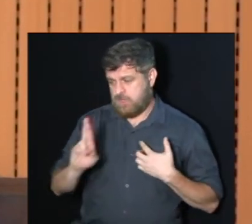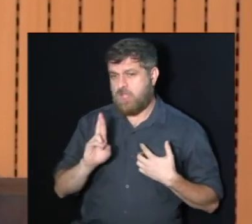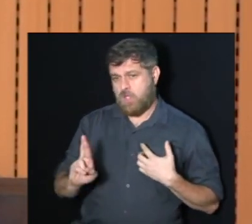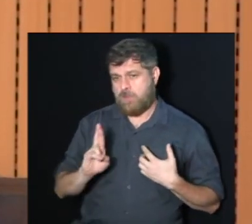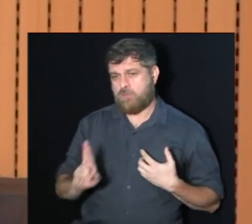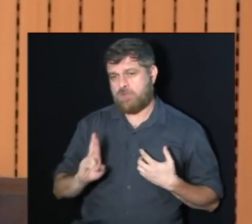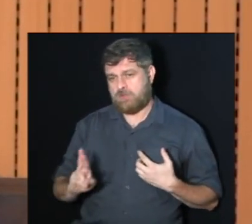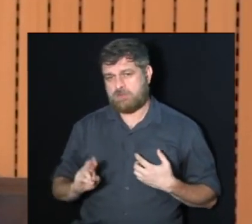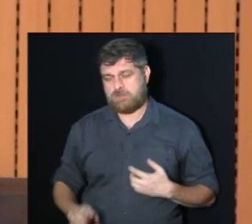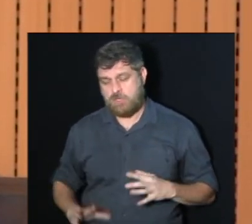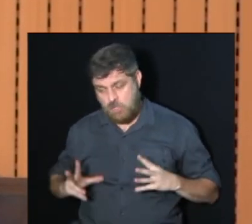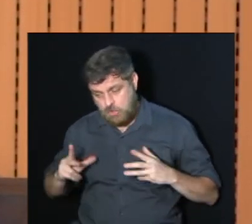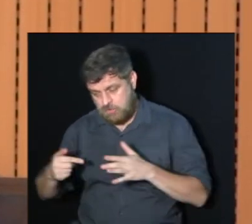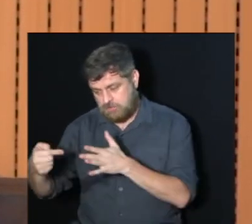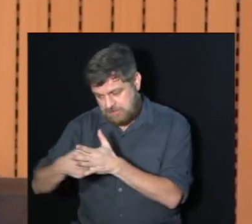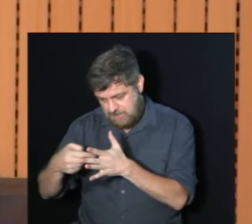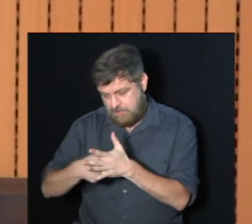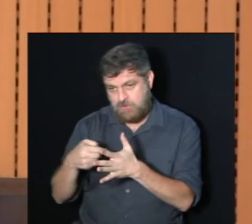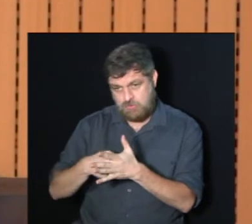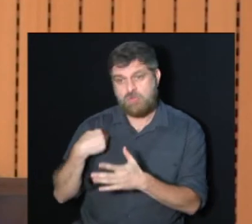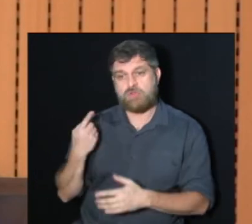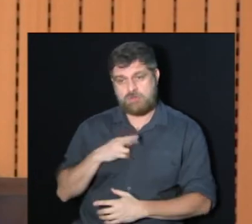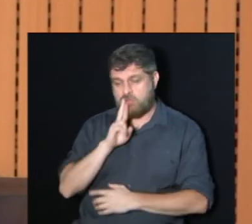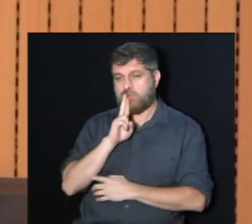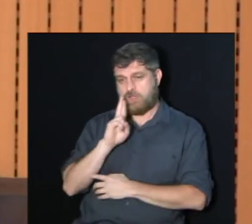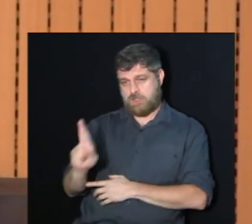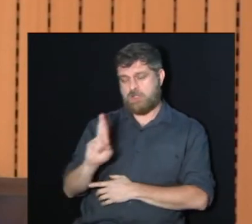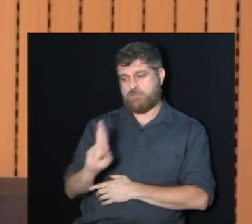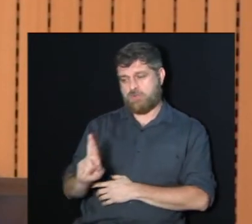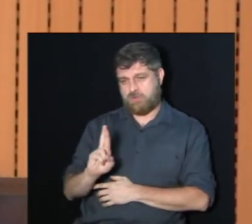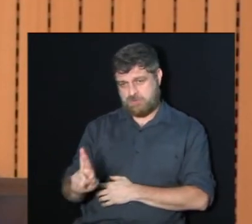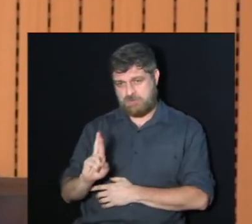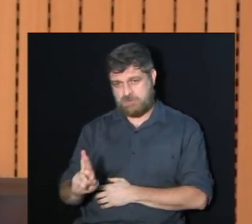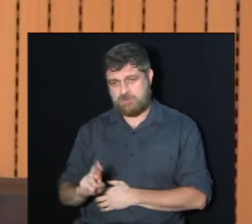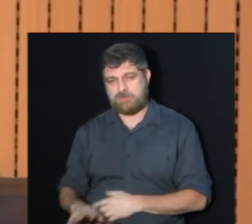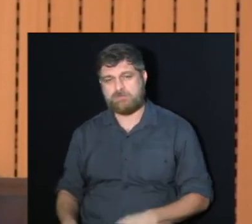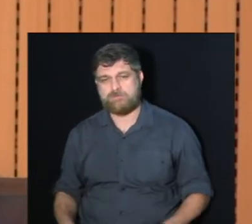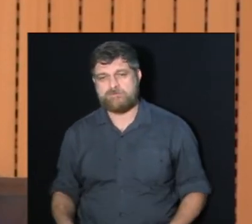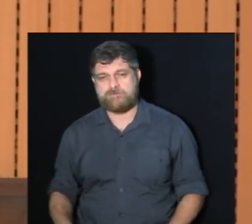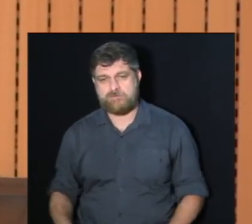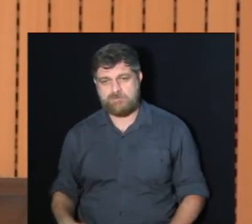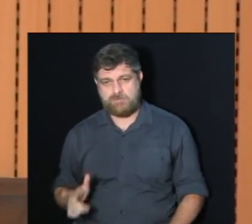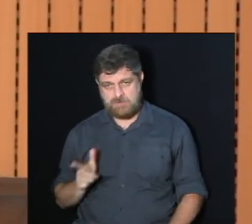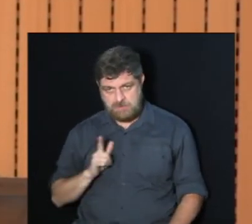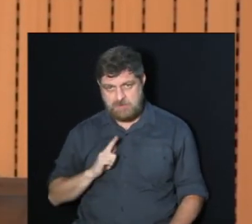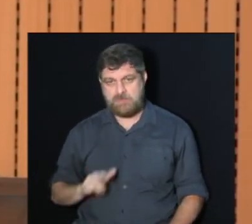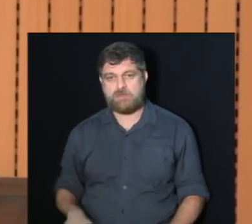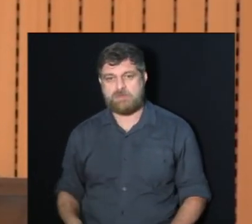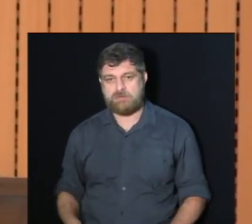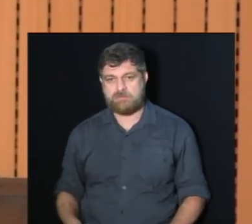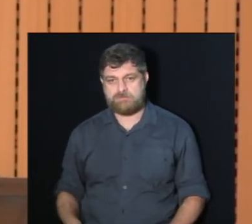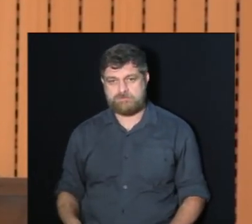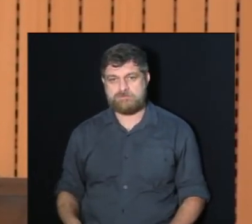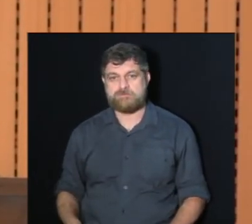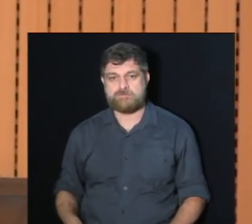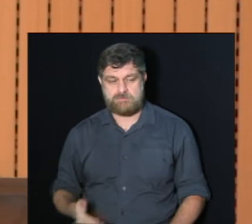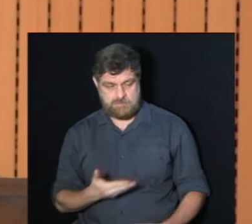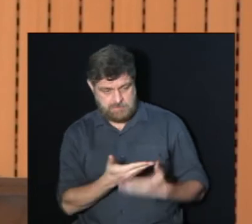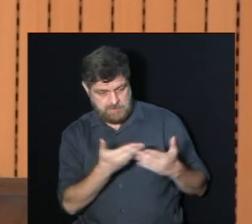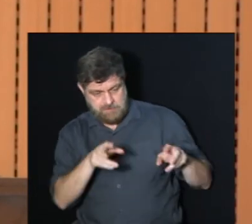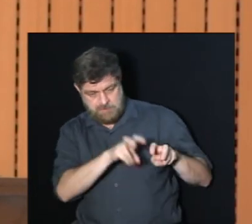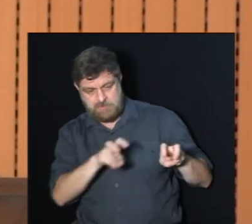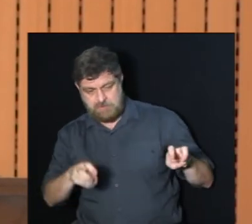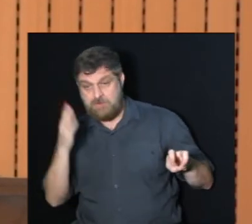não deixaremos ninguém sem respostas e sem que tenha as suas palavras ditas para as pessoas da